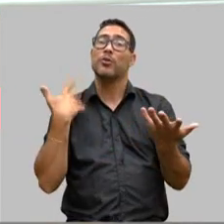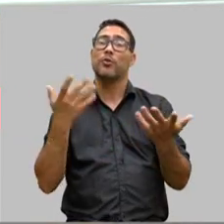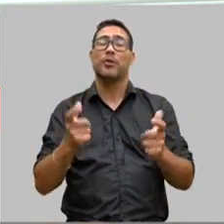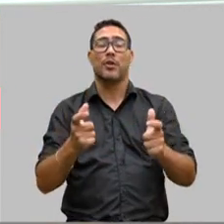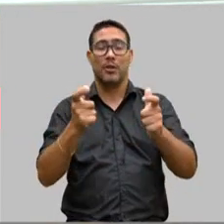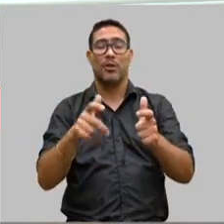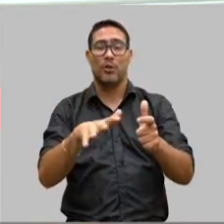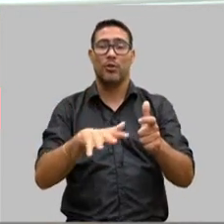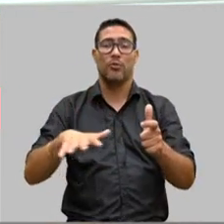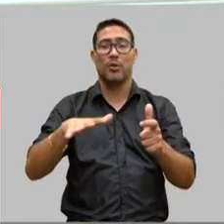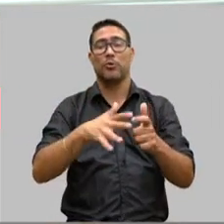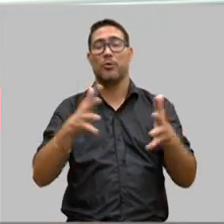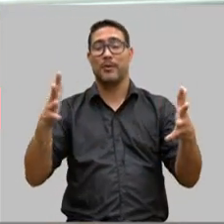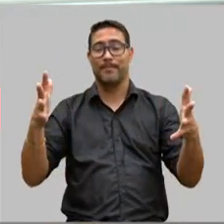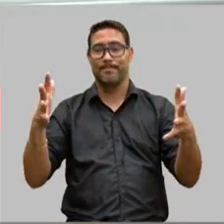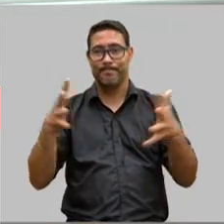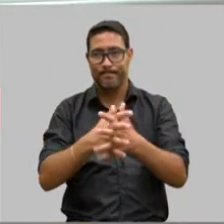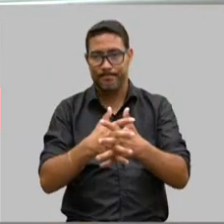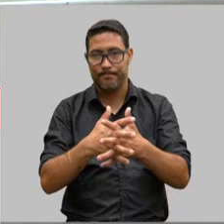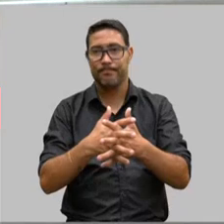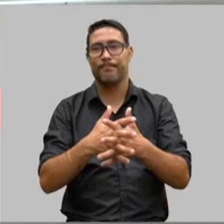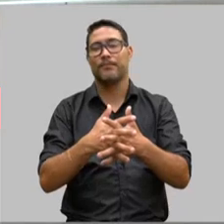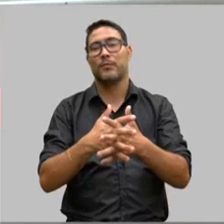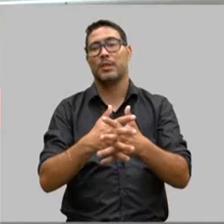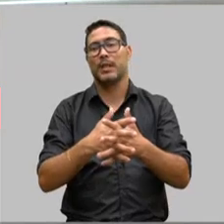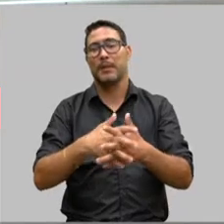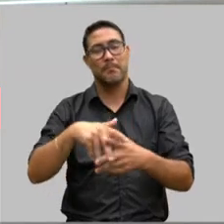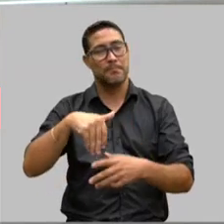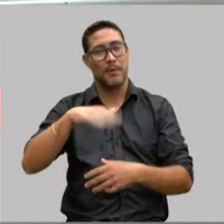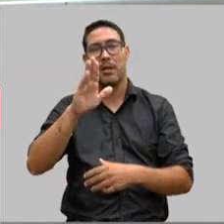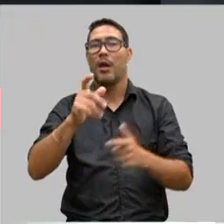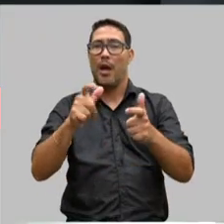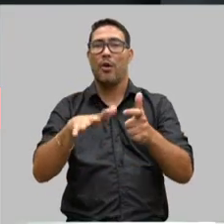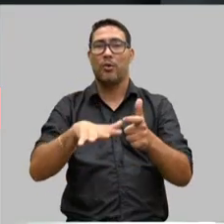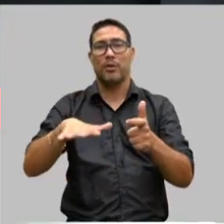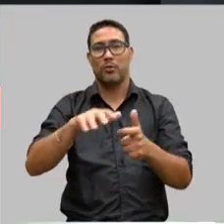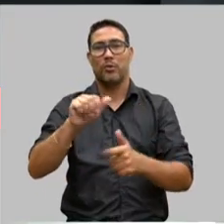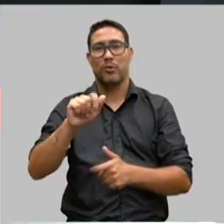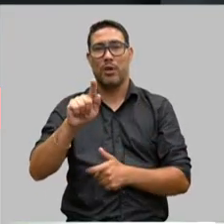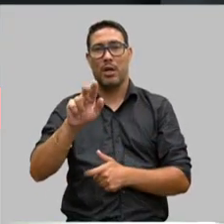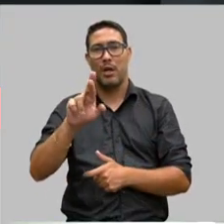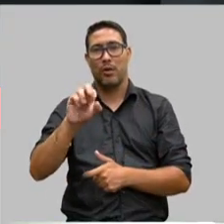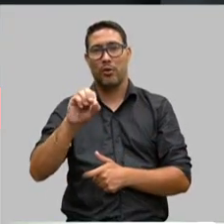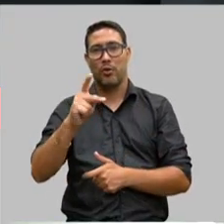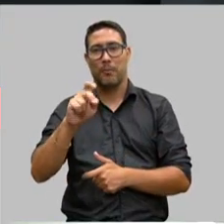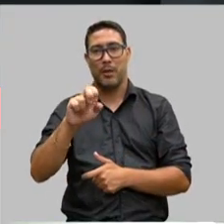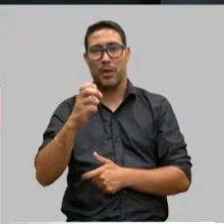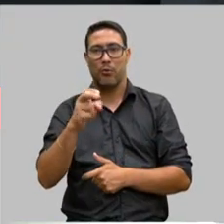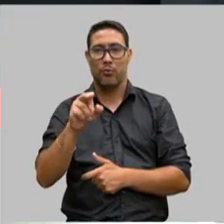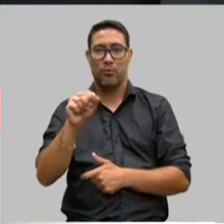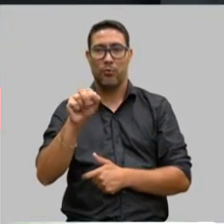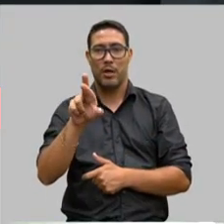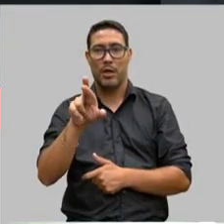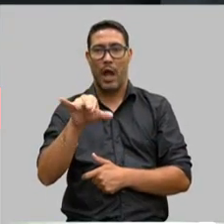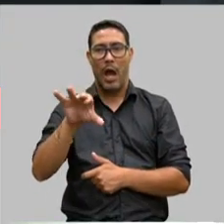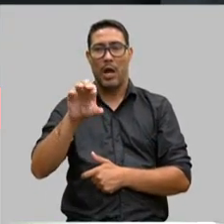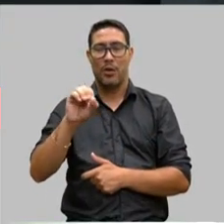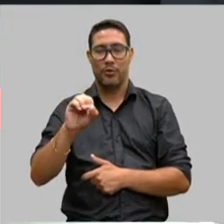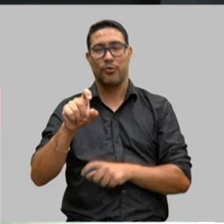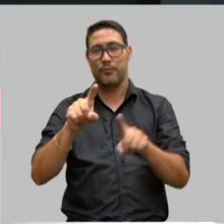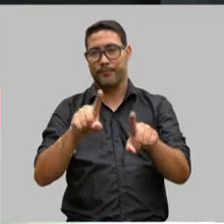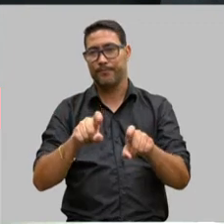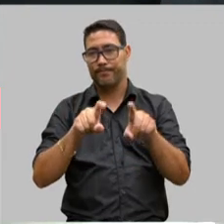às mudanças climáticas é o setor agrícola, setor agropecuário, e de fato é. Né? Minas Gerais é um estado com